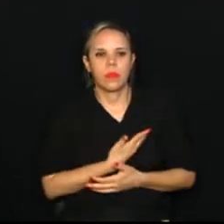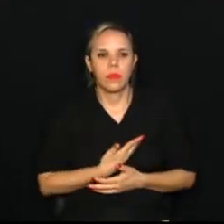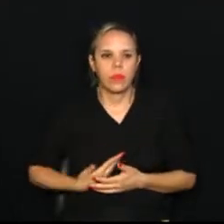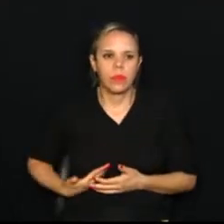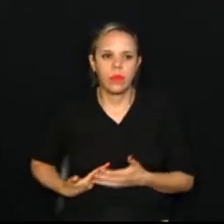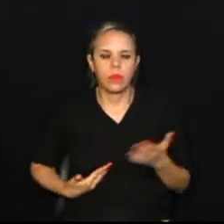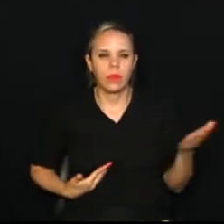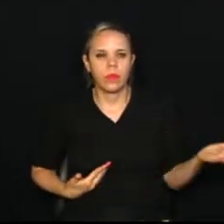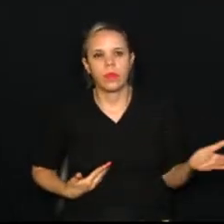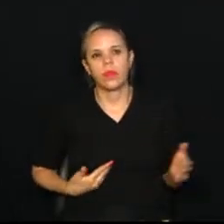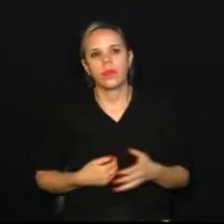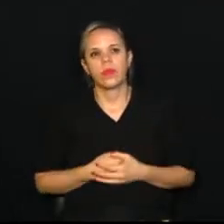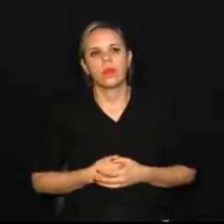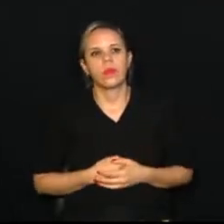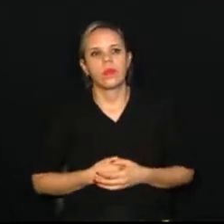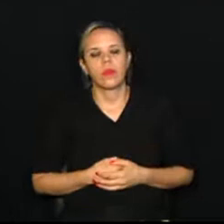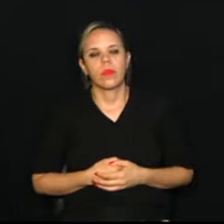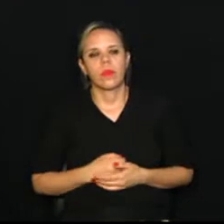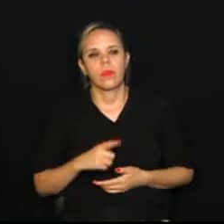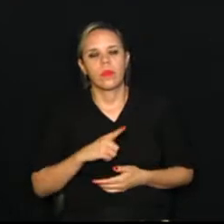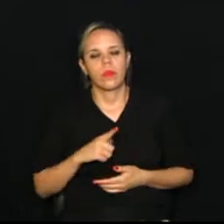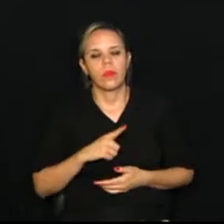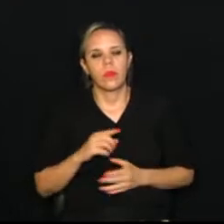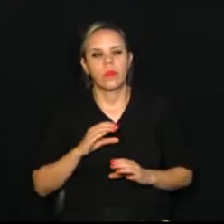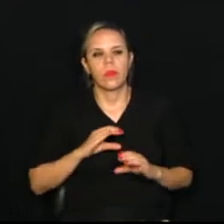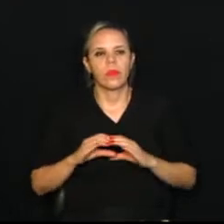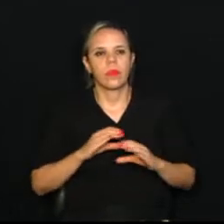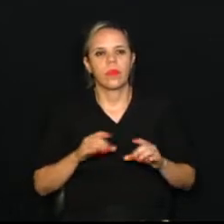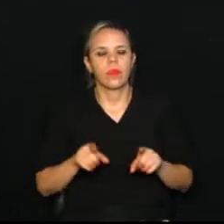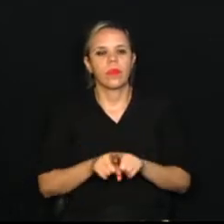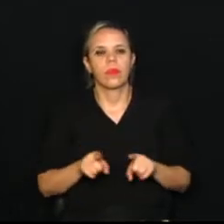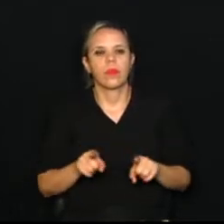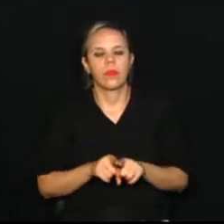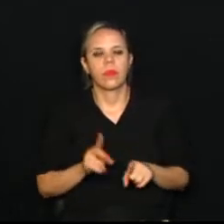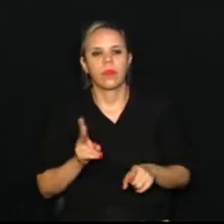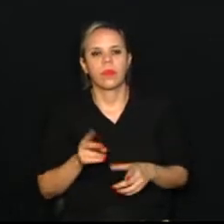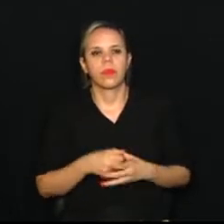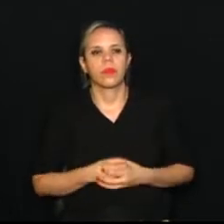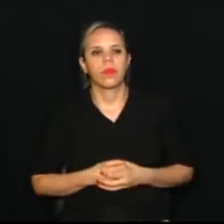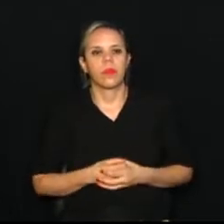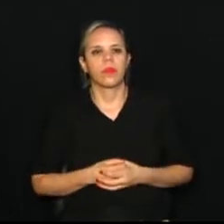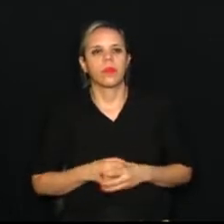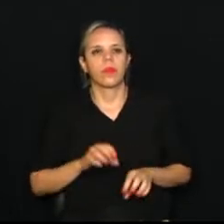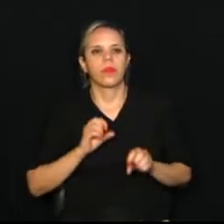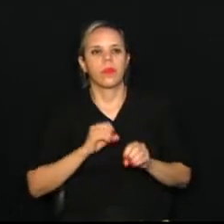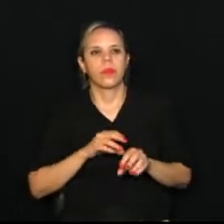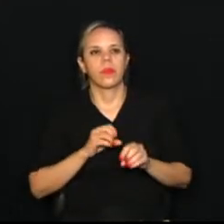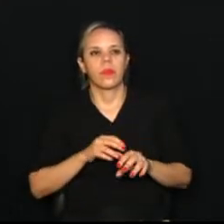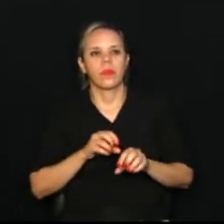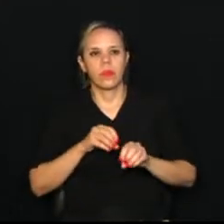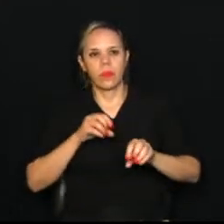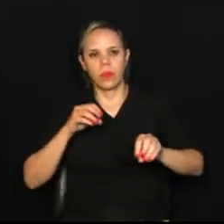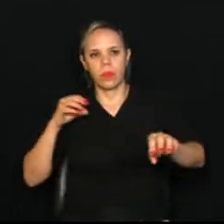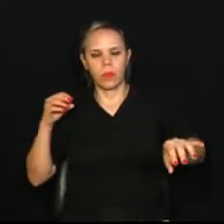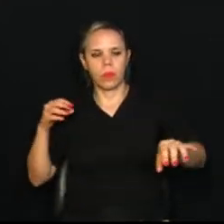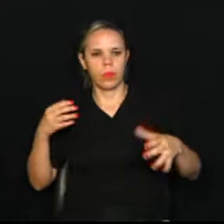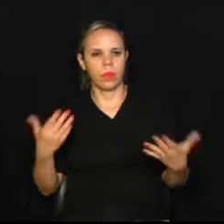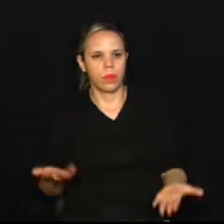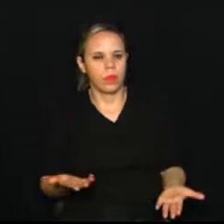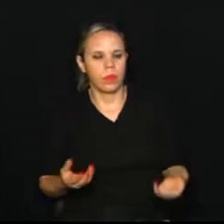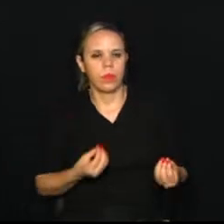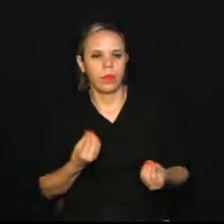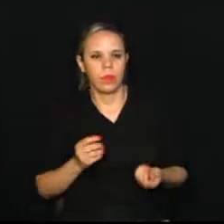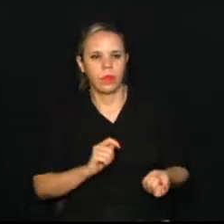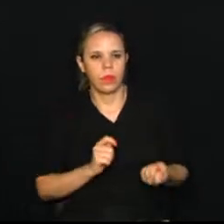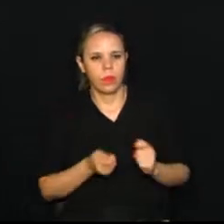governança, temos que nos articular também, sempre, a educação à distância e a forma